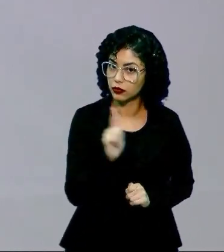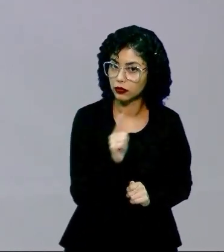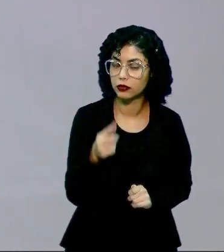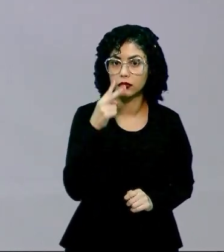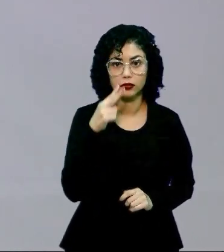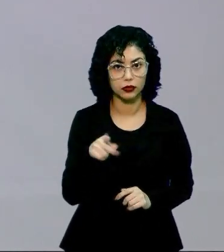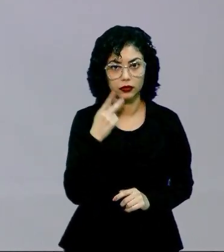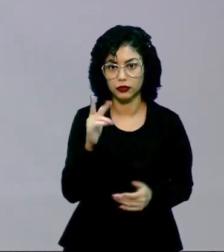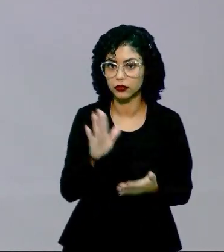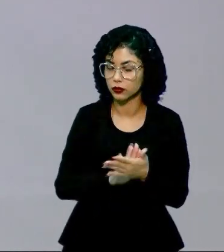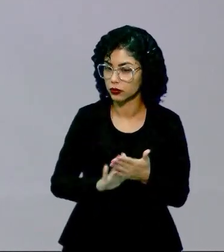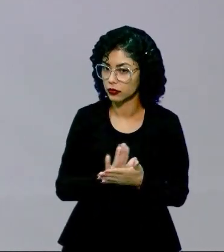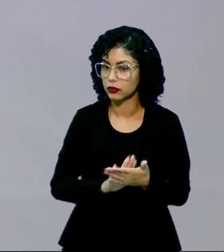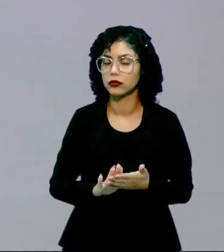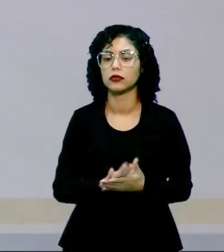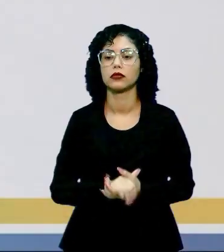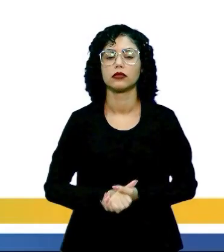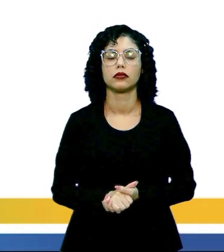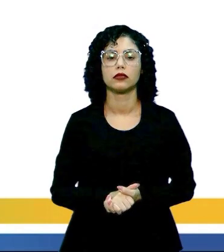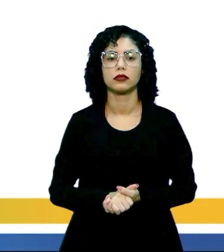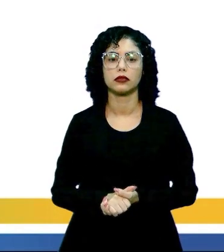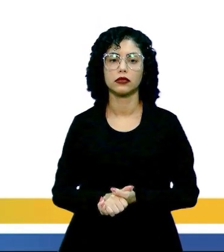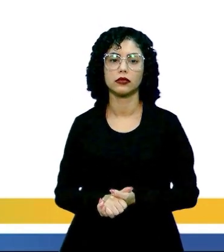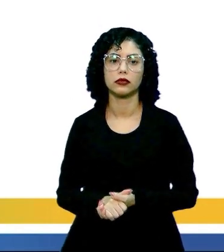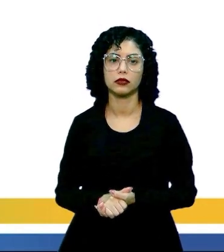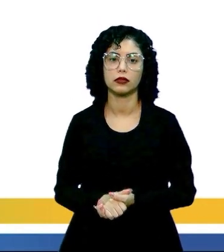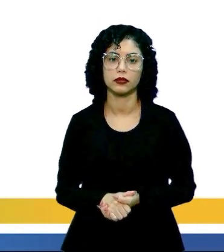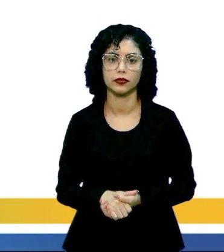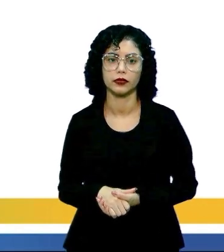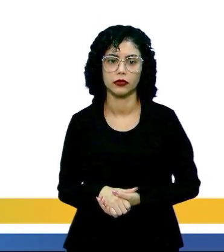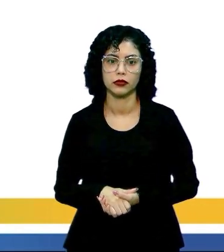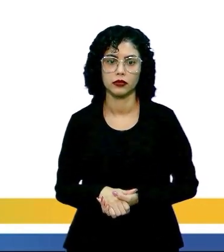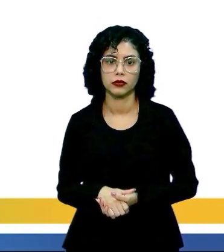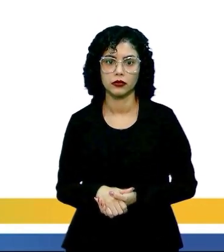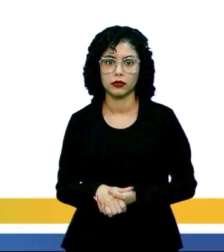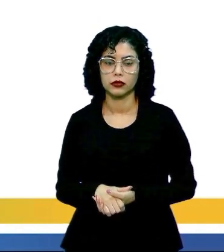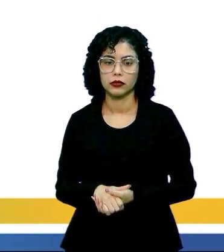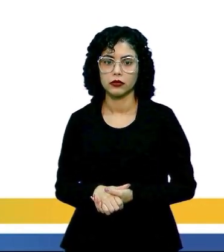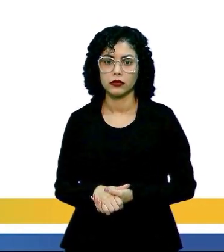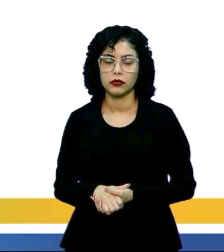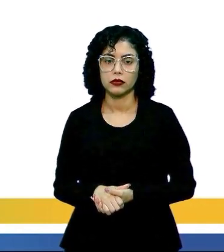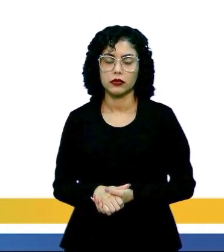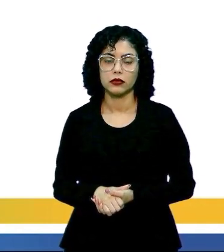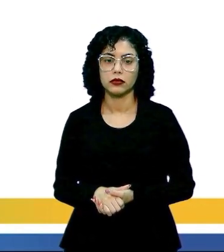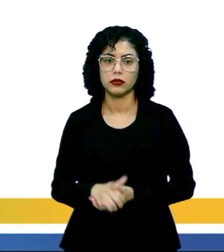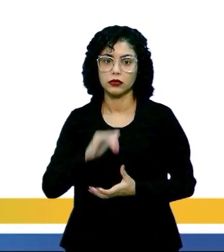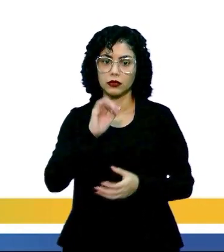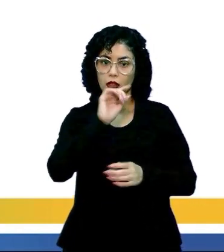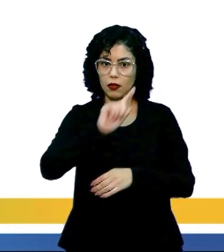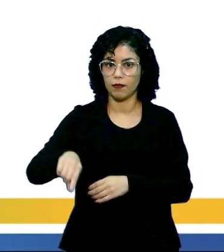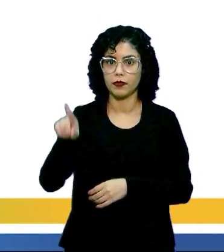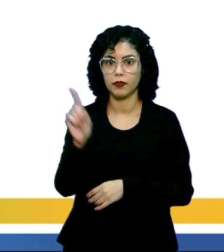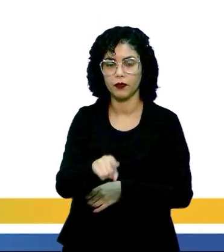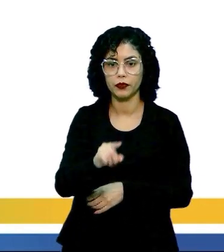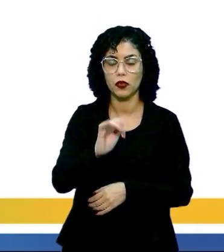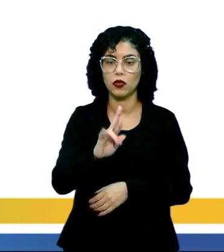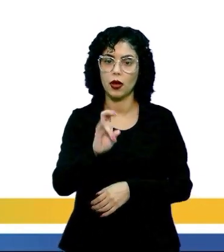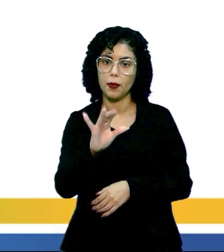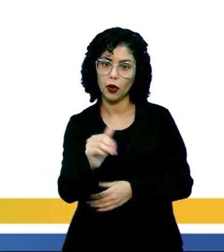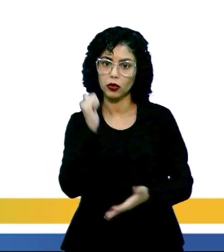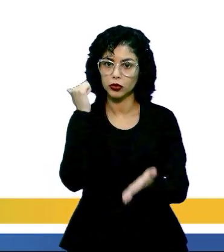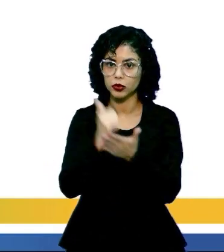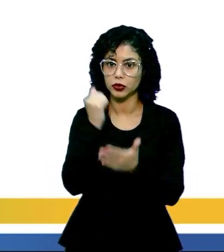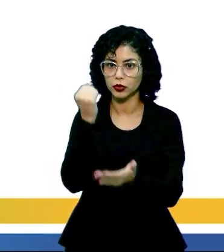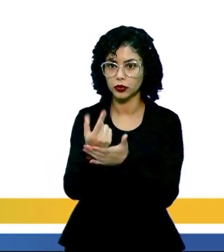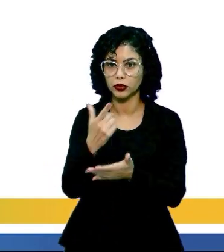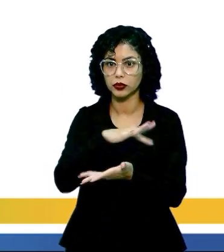ainda não estamos falando da escravidão. Mas vamos lá. C. A isenção dos impostos sobre